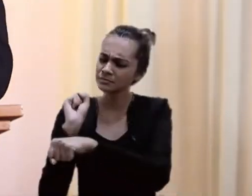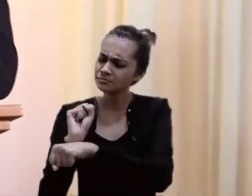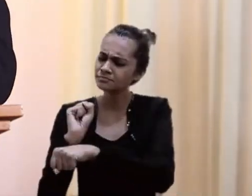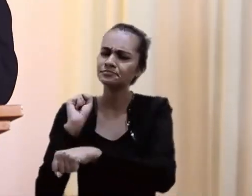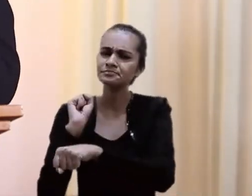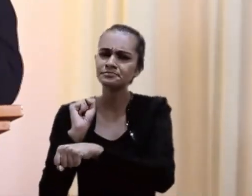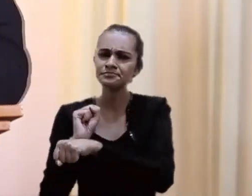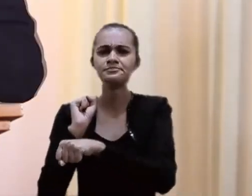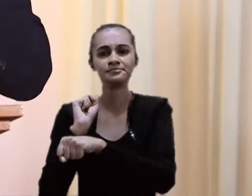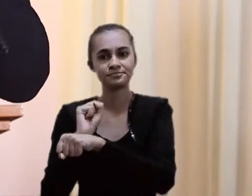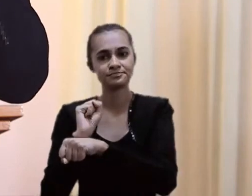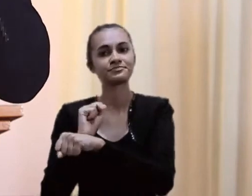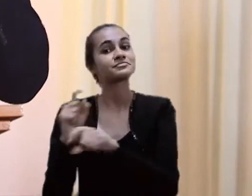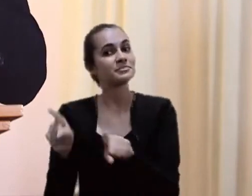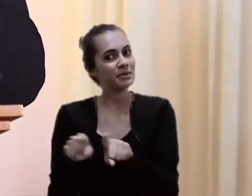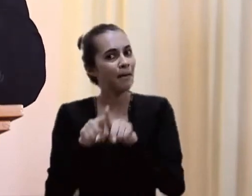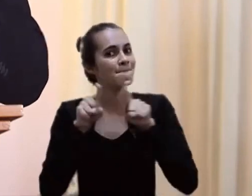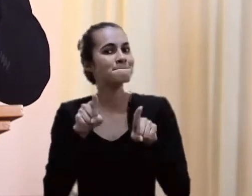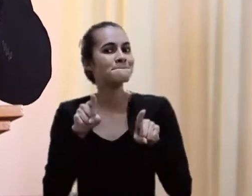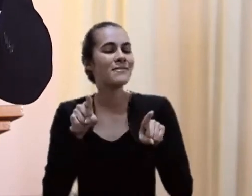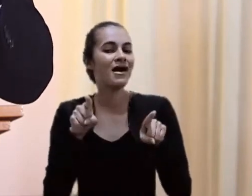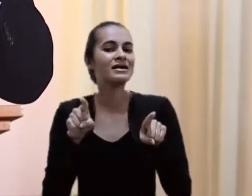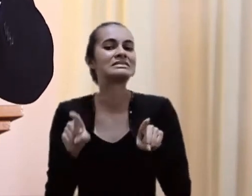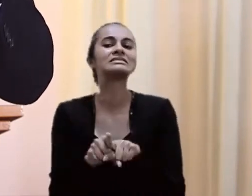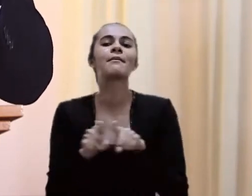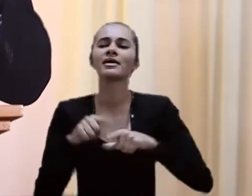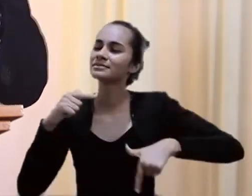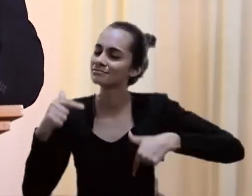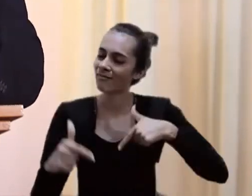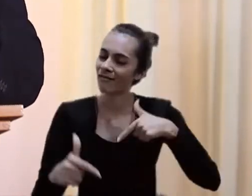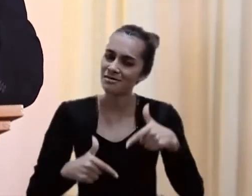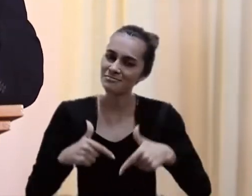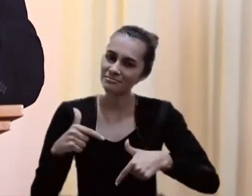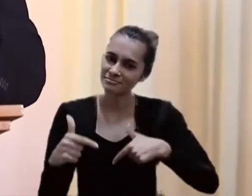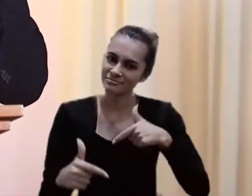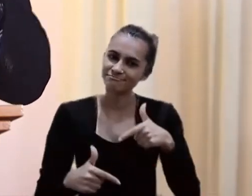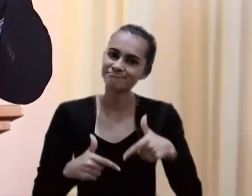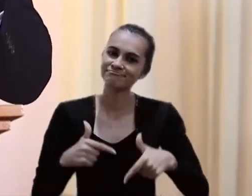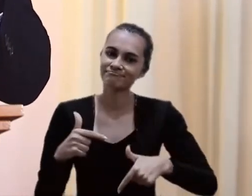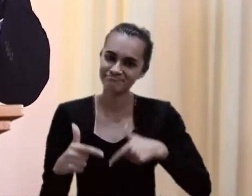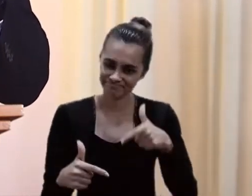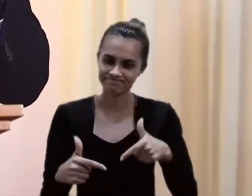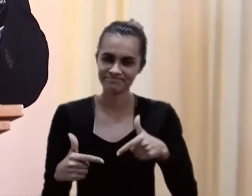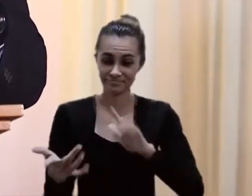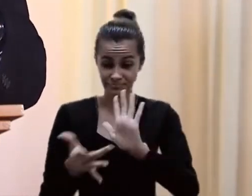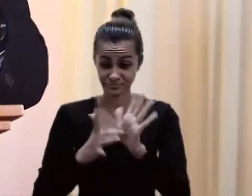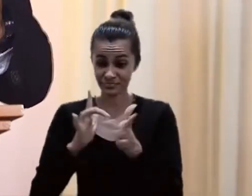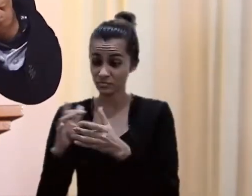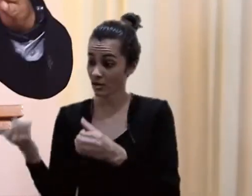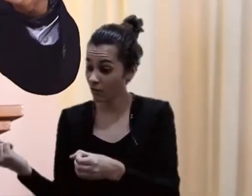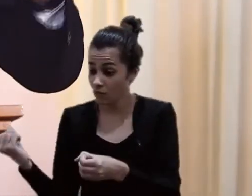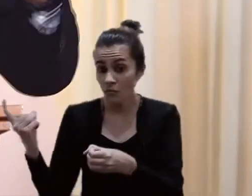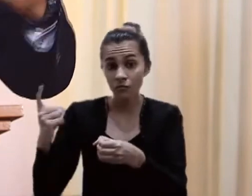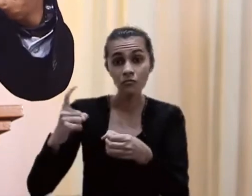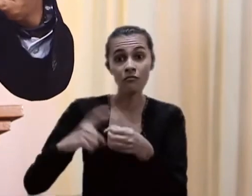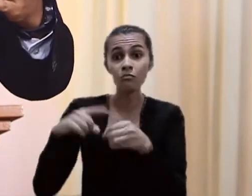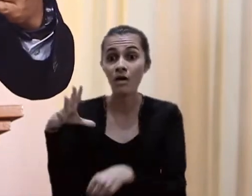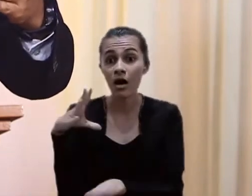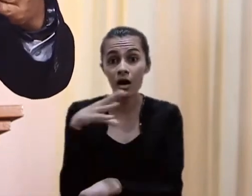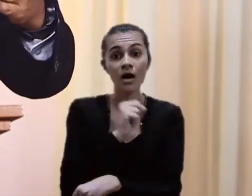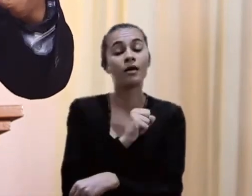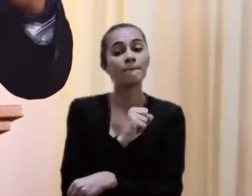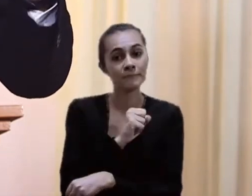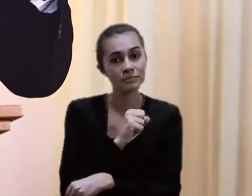ativo serviço. Como sabem que o Senhor está às portas, seu zelo é